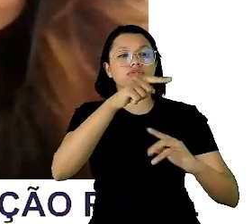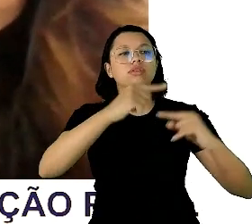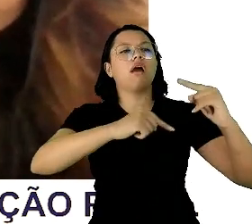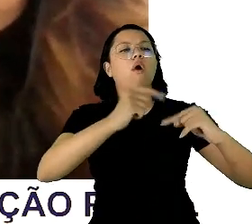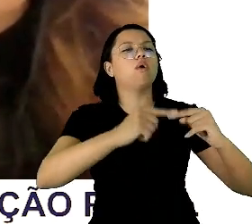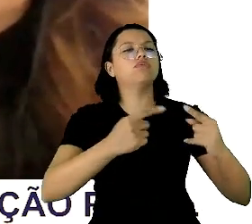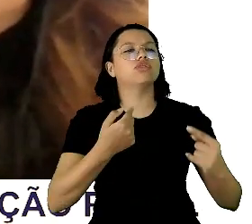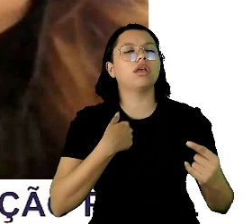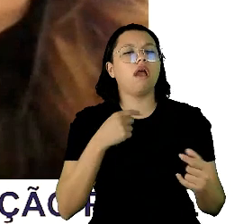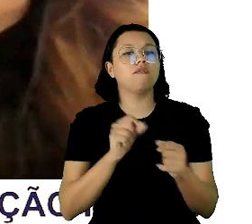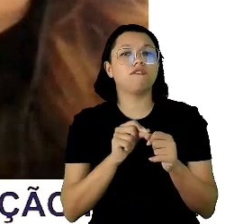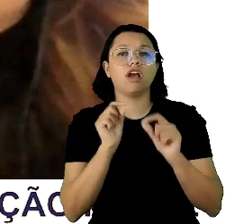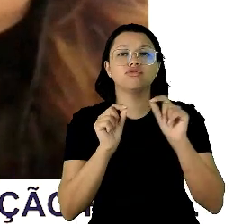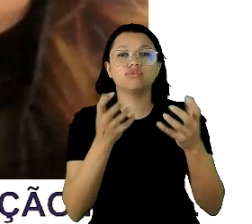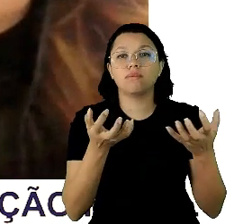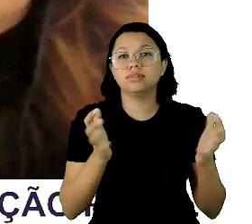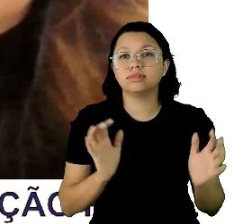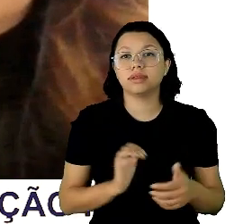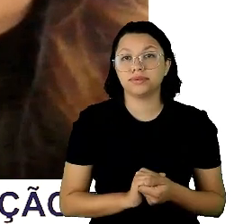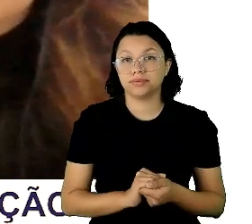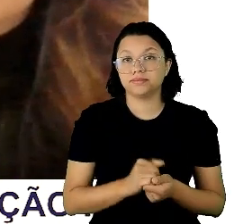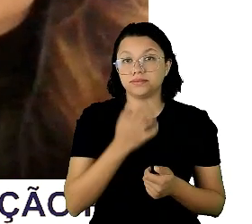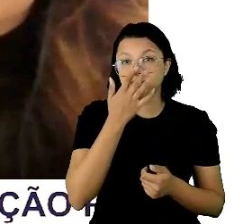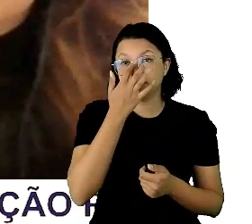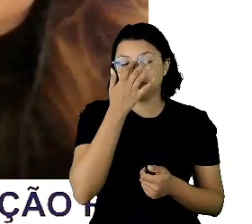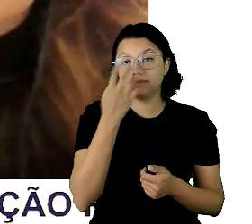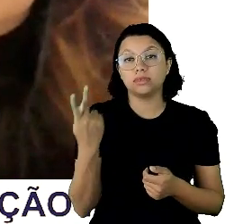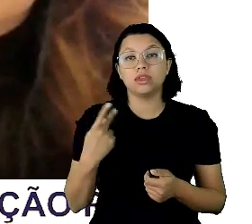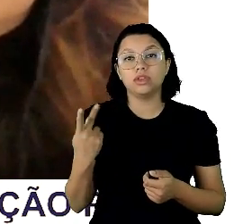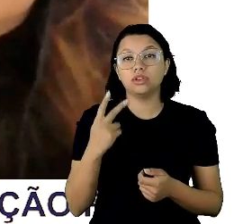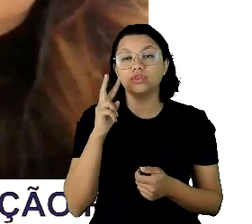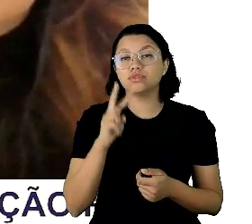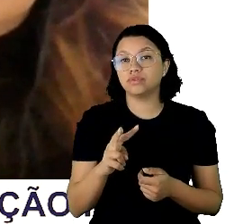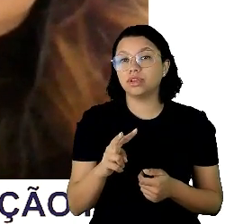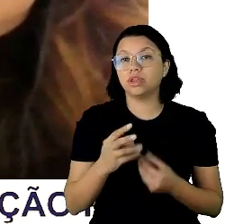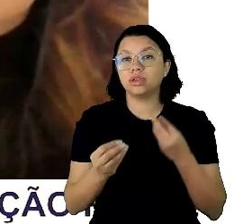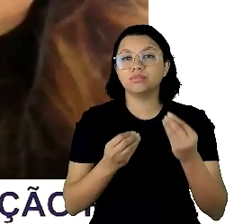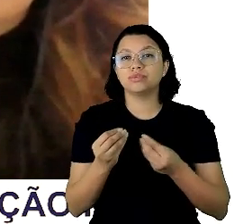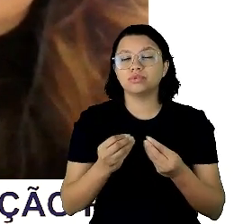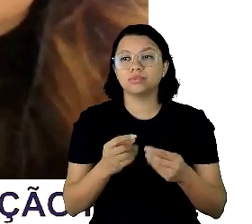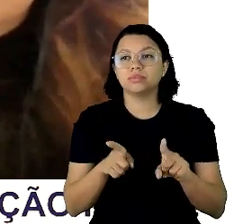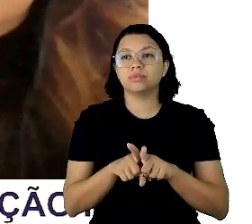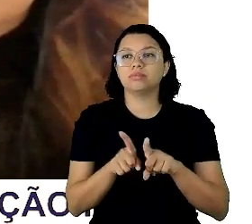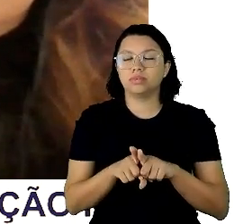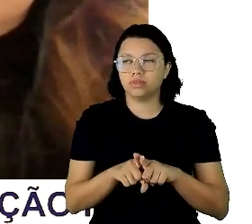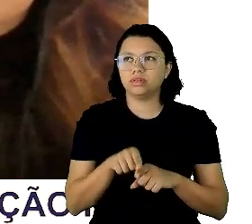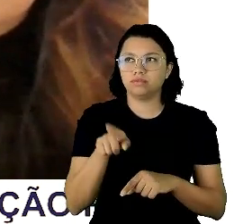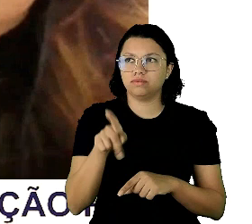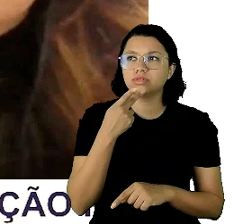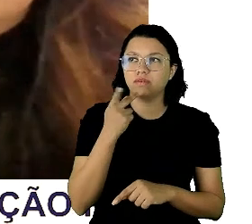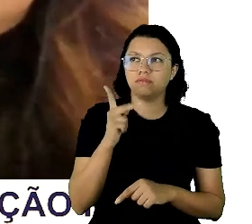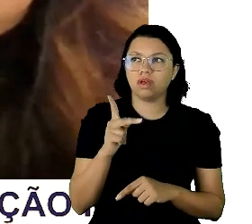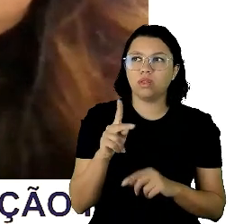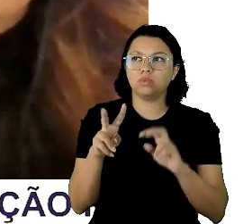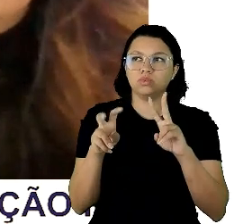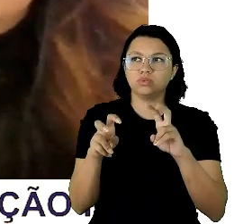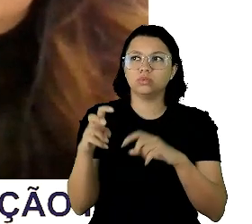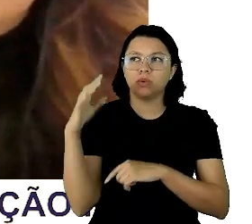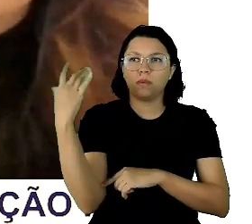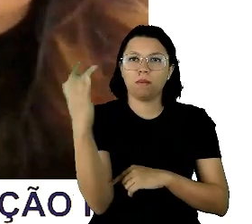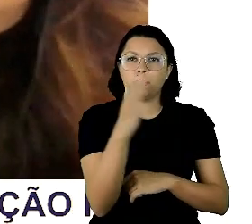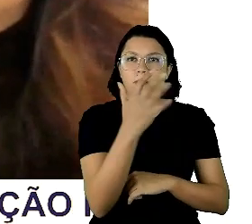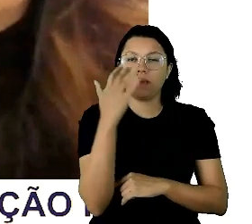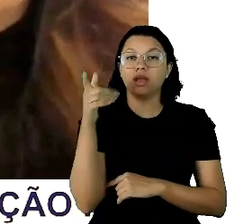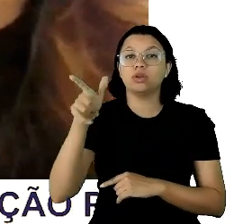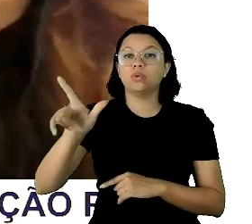faço aquilo que eu quero. E nós vemos, como até no caso que você comentou do parque, os outros